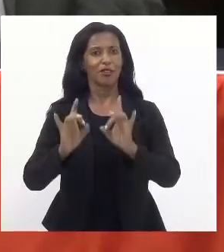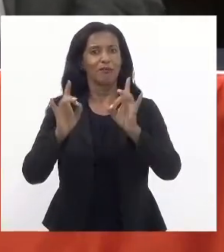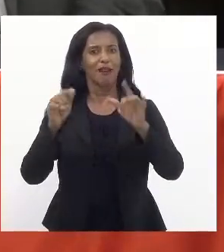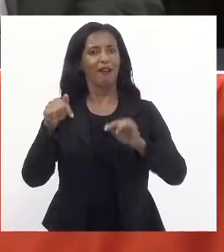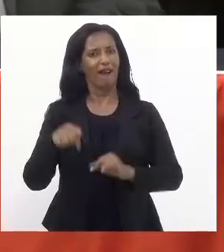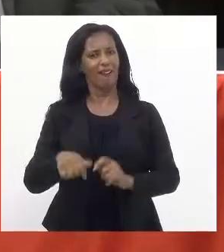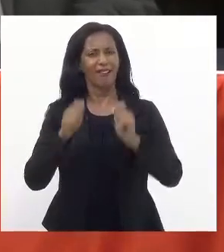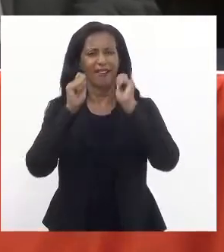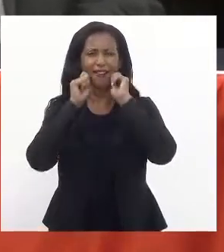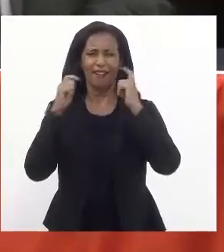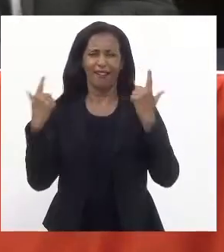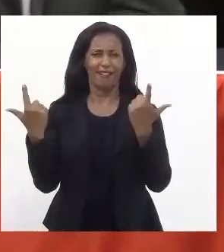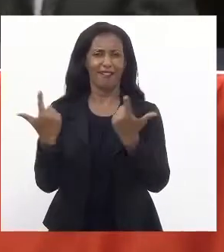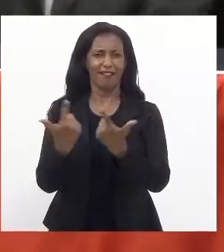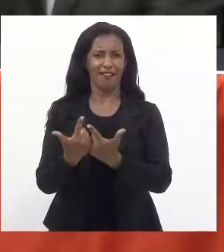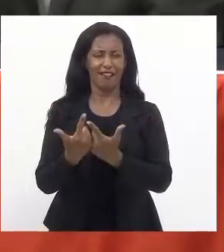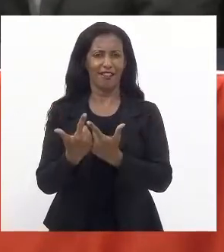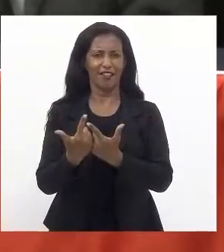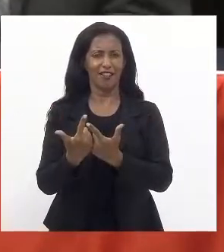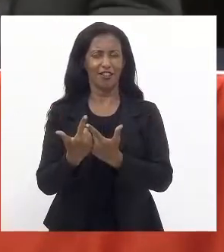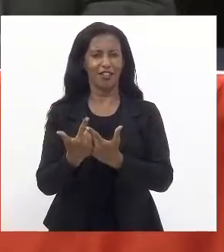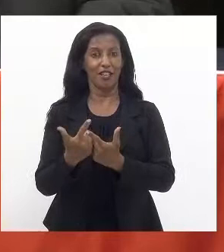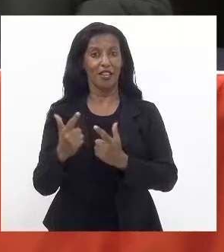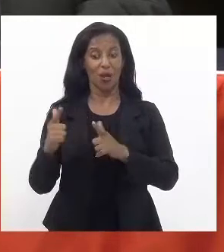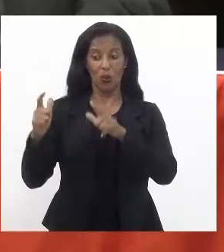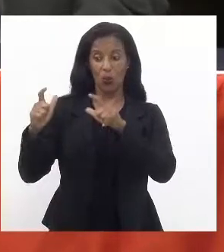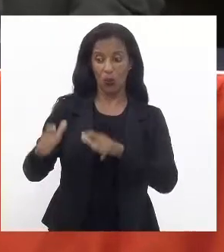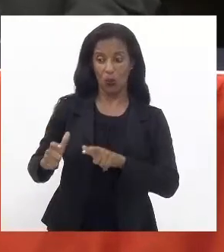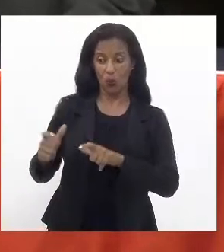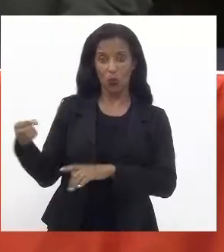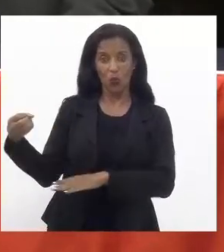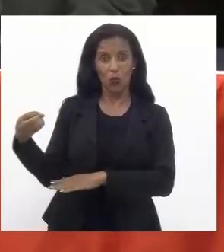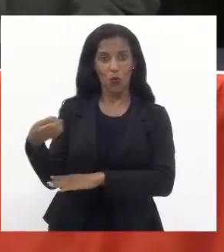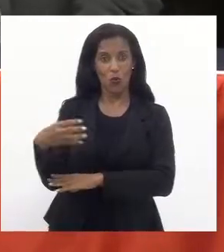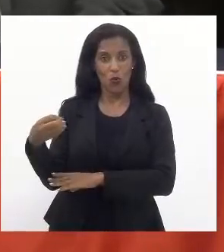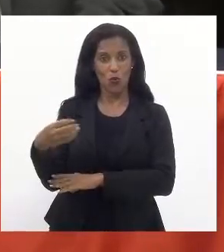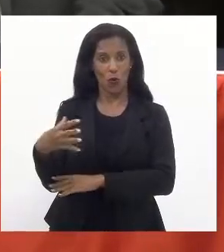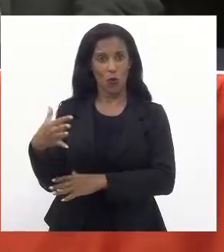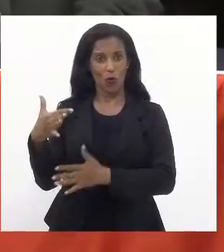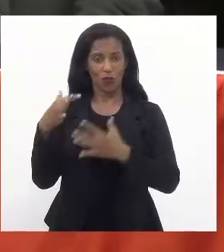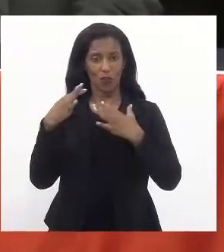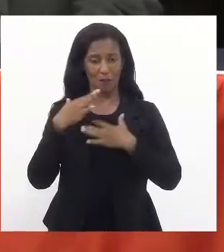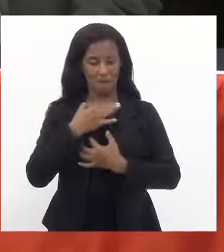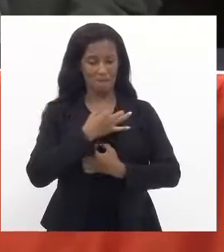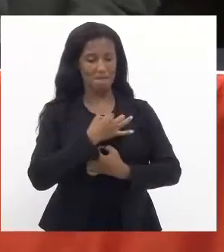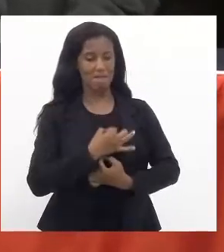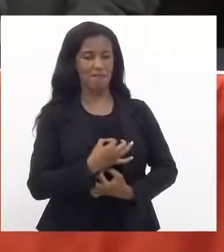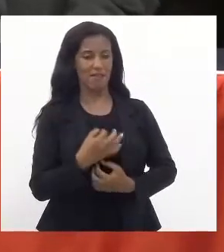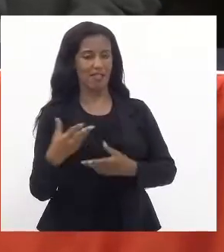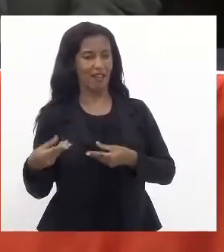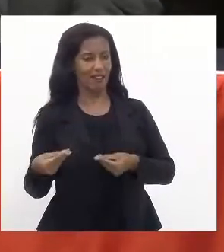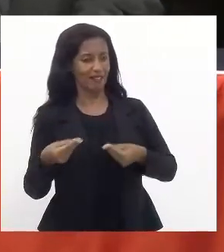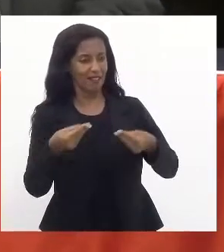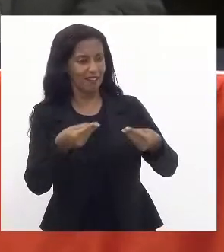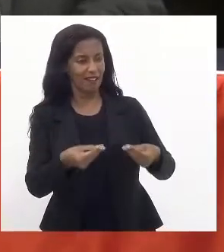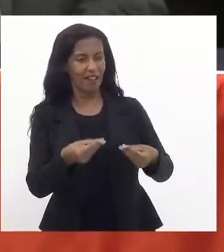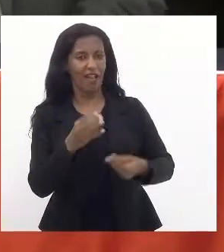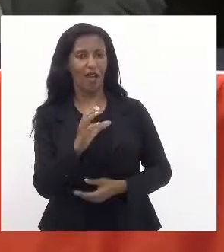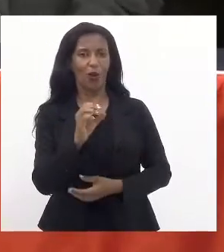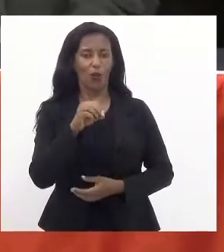querida Assembleia Legislativa, em sede nova, da entrega da medalha Tiradentes ao cônsul do